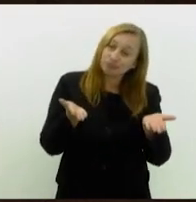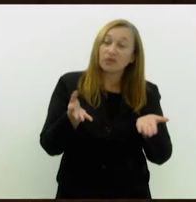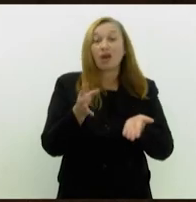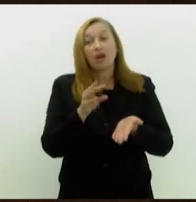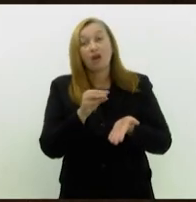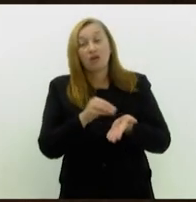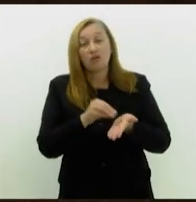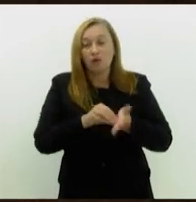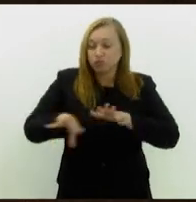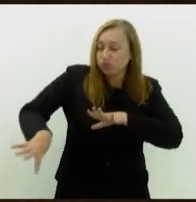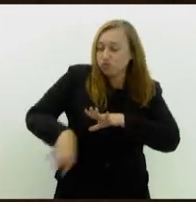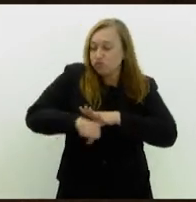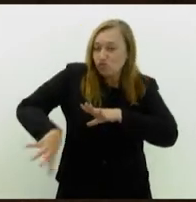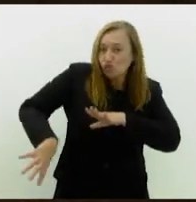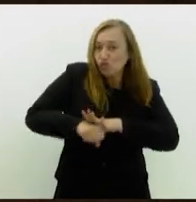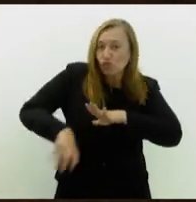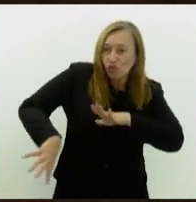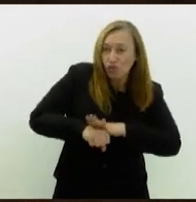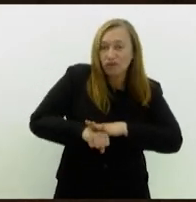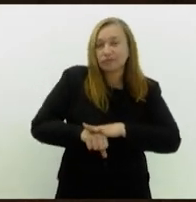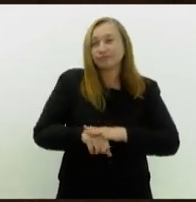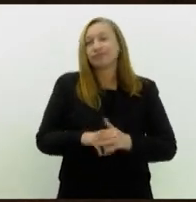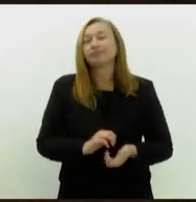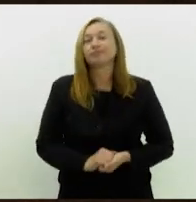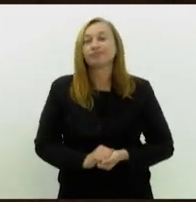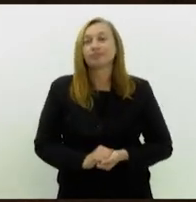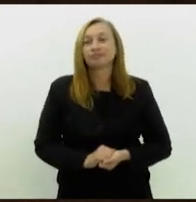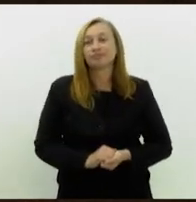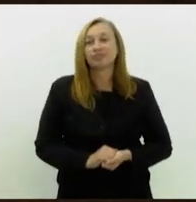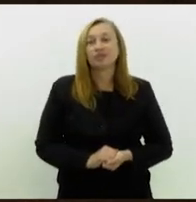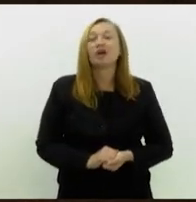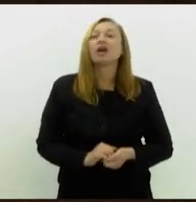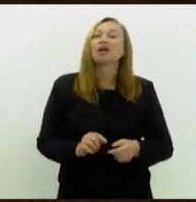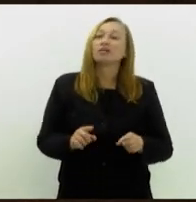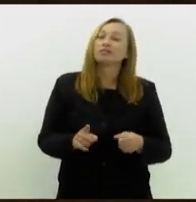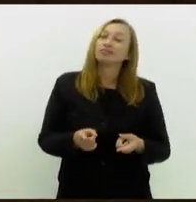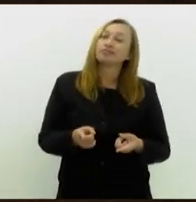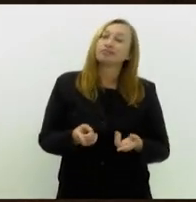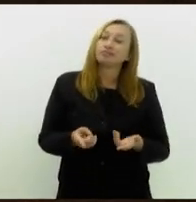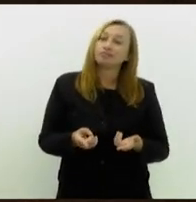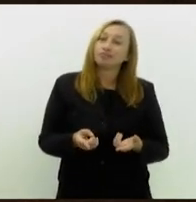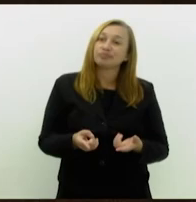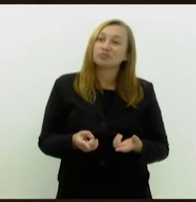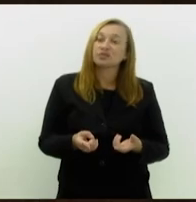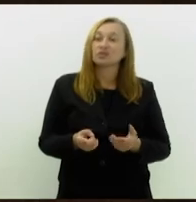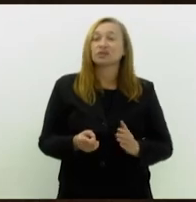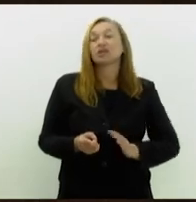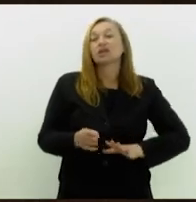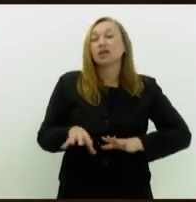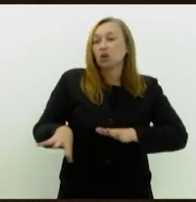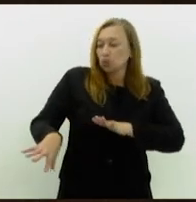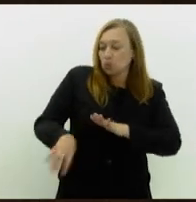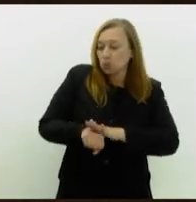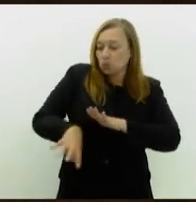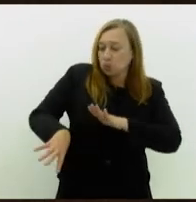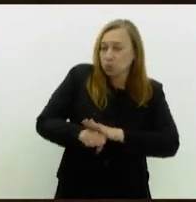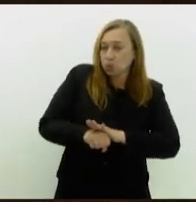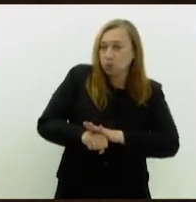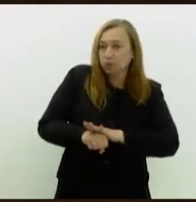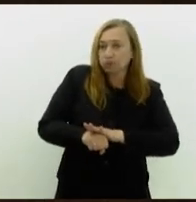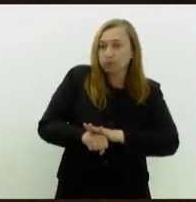de drenagem rede de agem as calhas especificamente